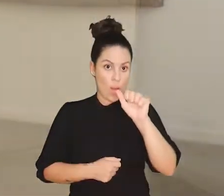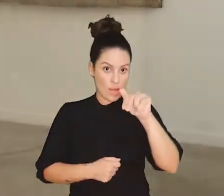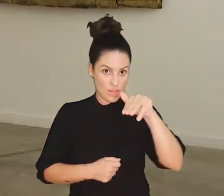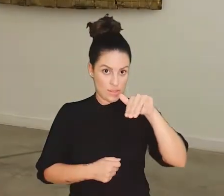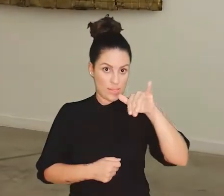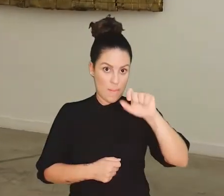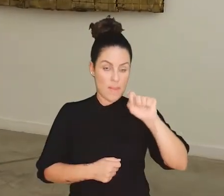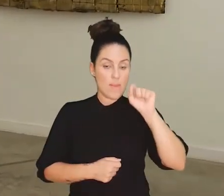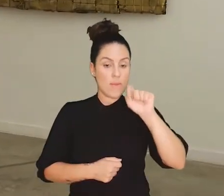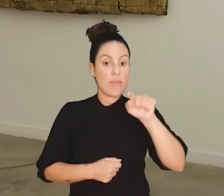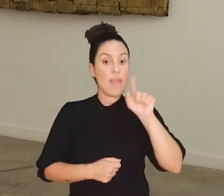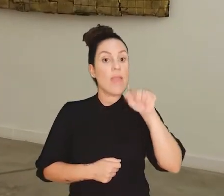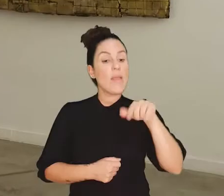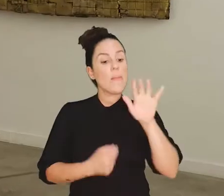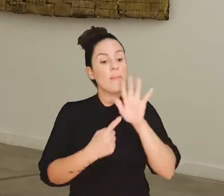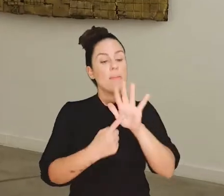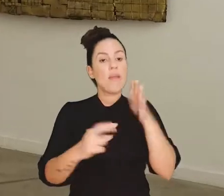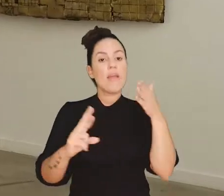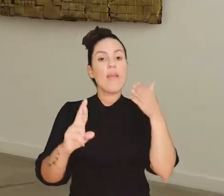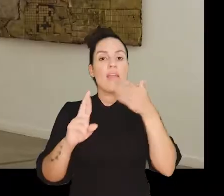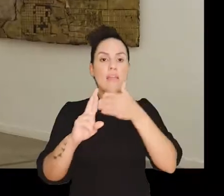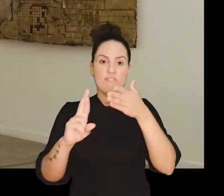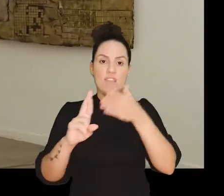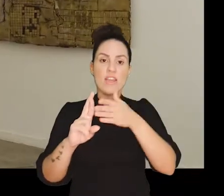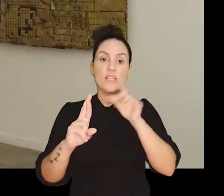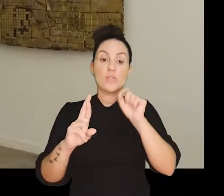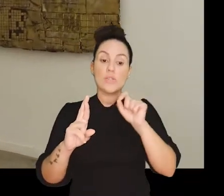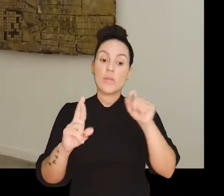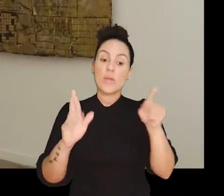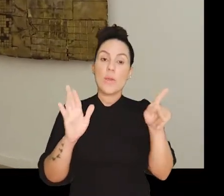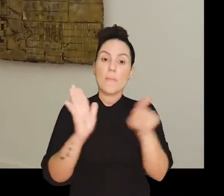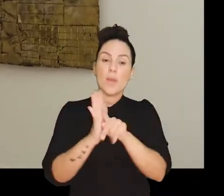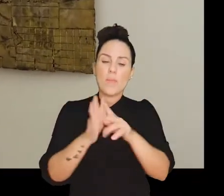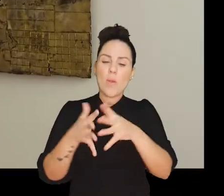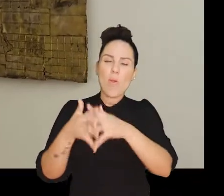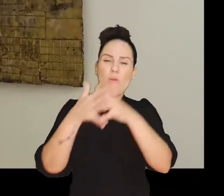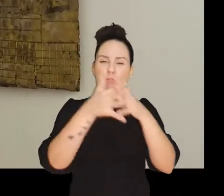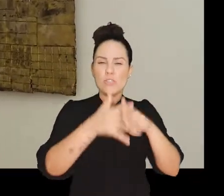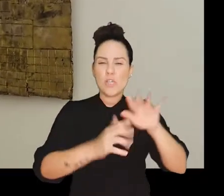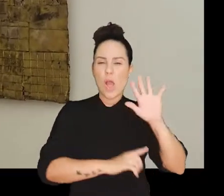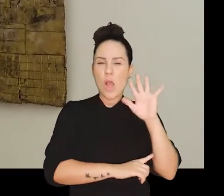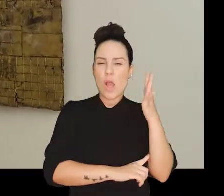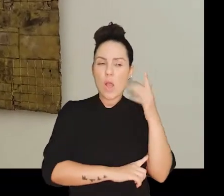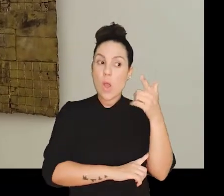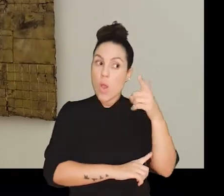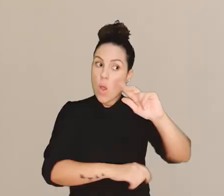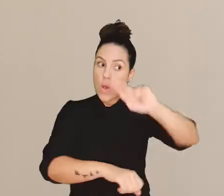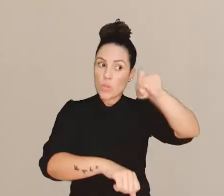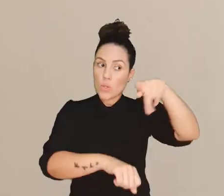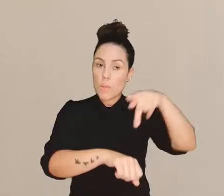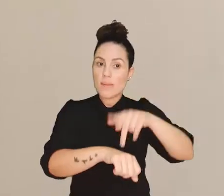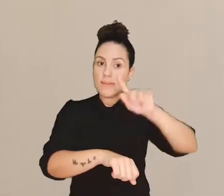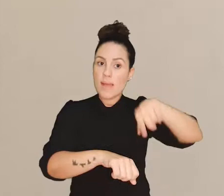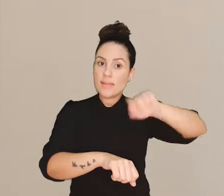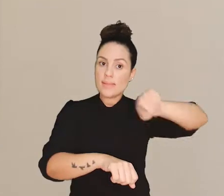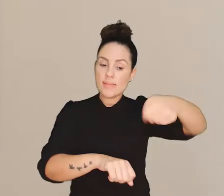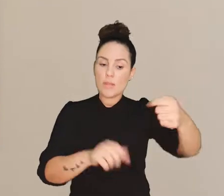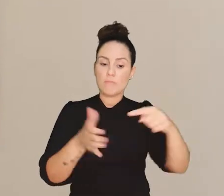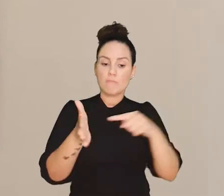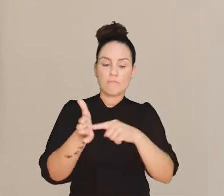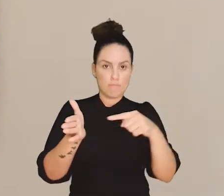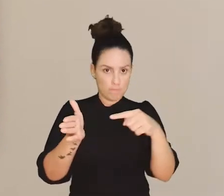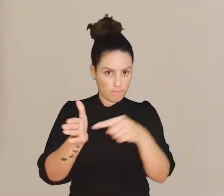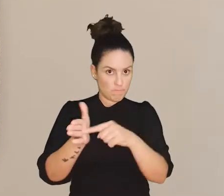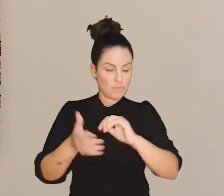O trabalho de Hilal Sami Hilal faz uma referência a Alepo, que recentemente foi alvo de conflitos